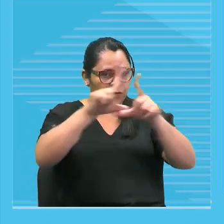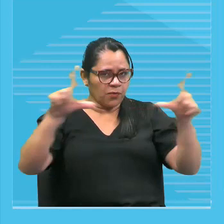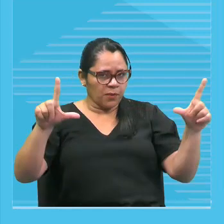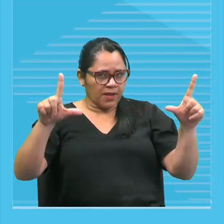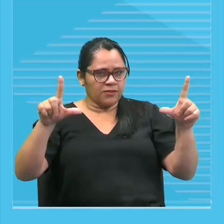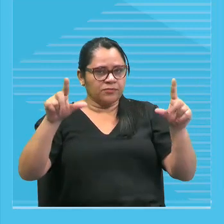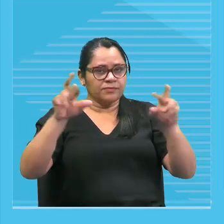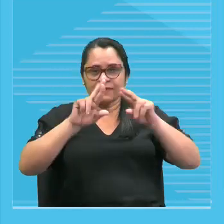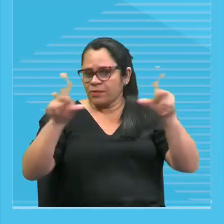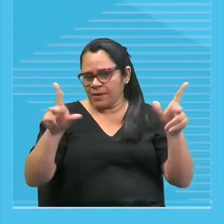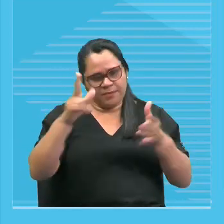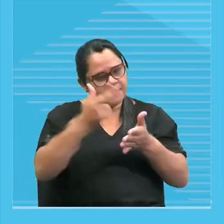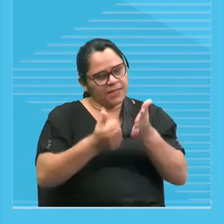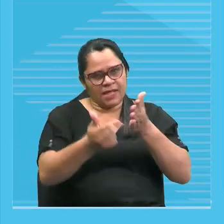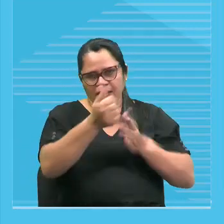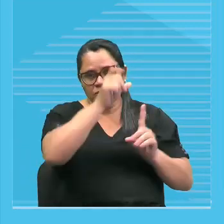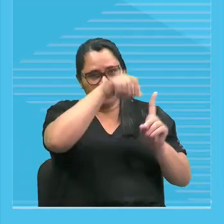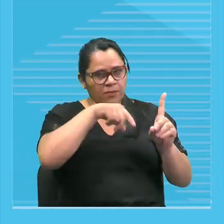Goya